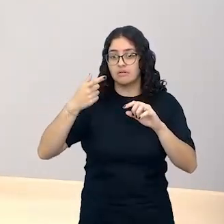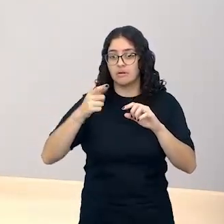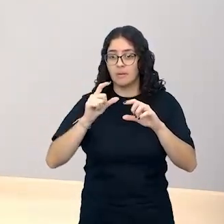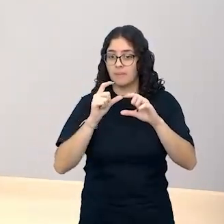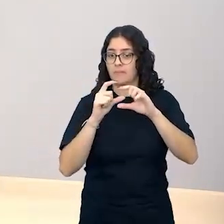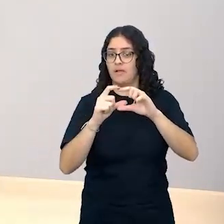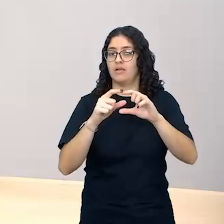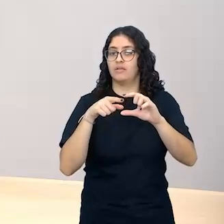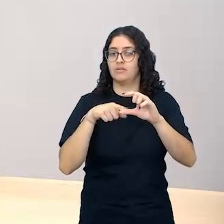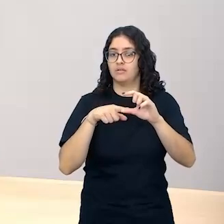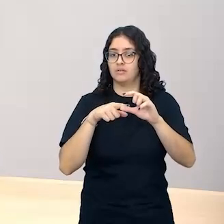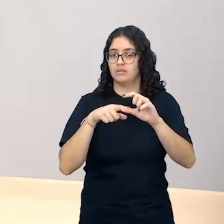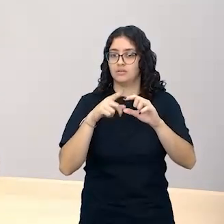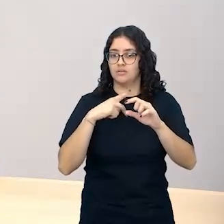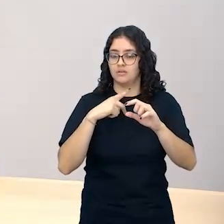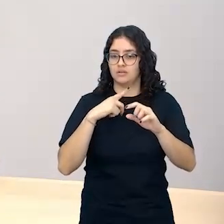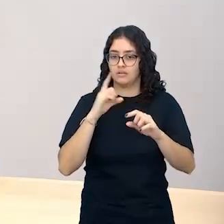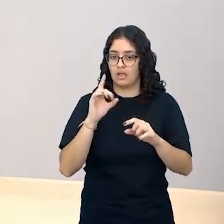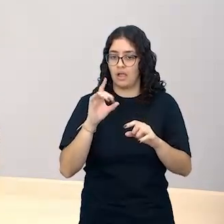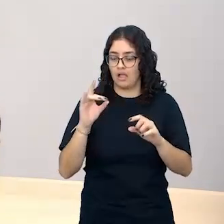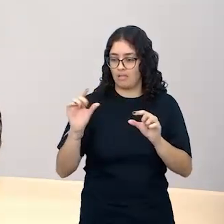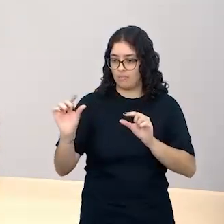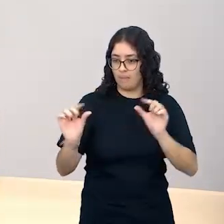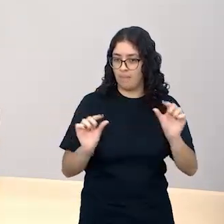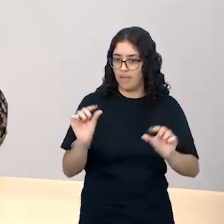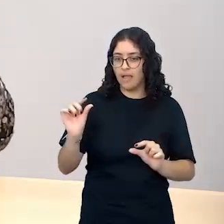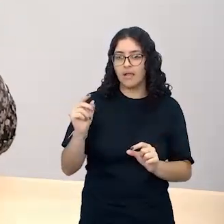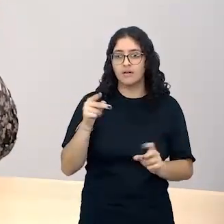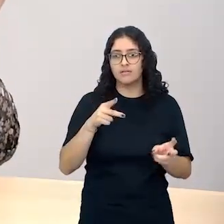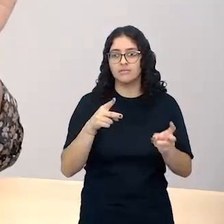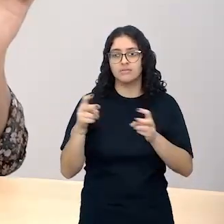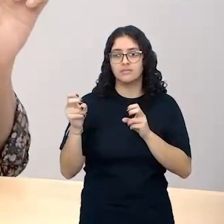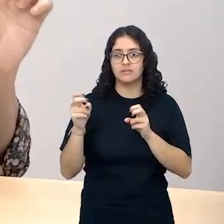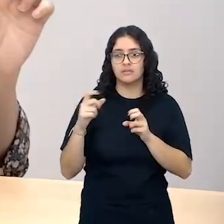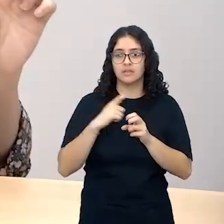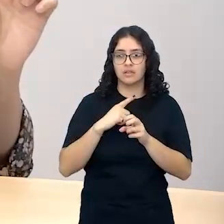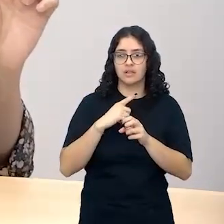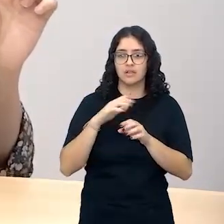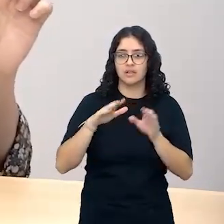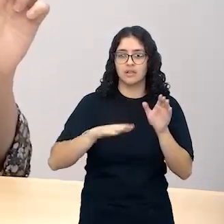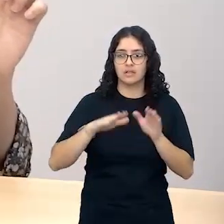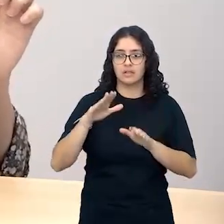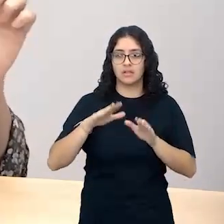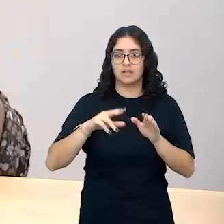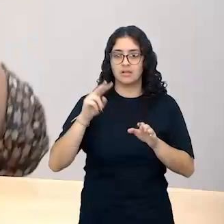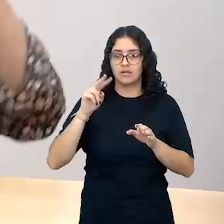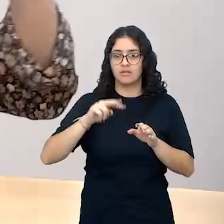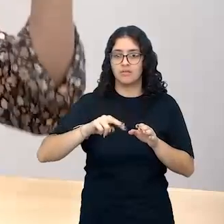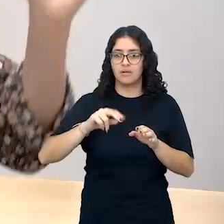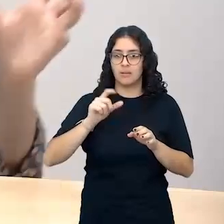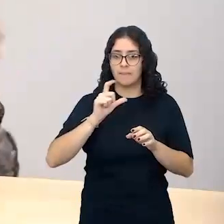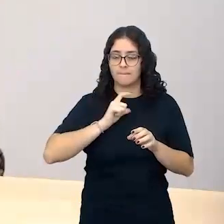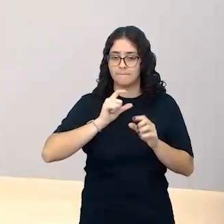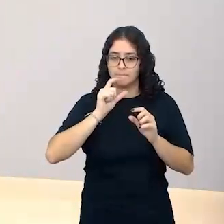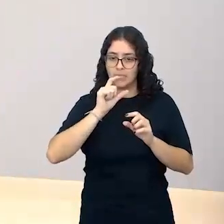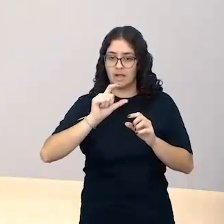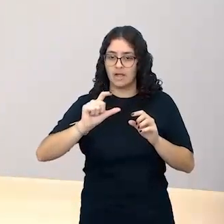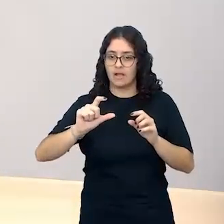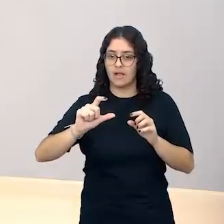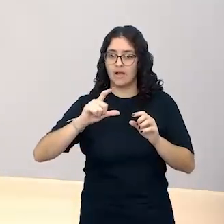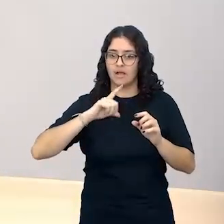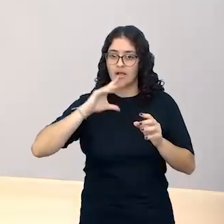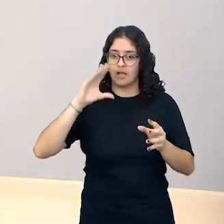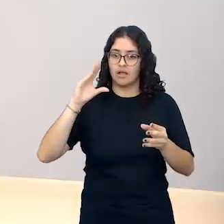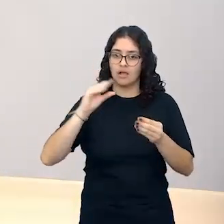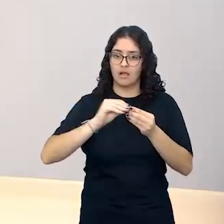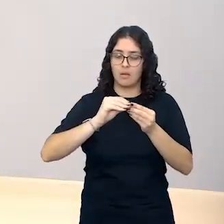única palavra-chave em cada ramificação. E aí a gente vê palavras imensas que fazem um cordão, uns resumos imensos. Aí isso